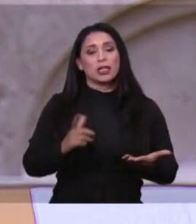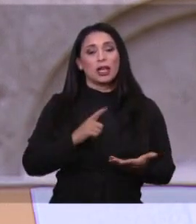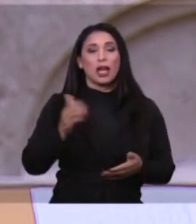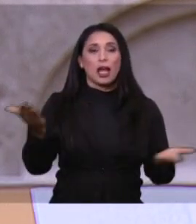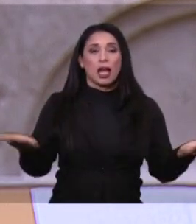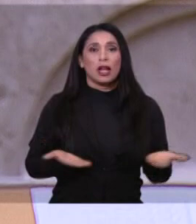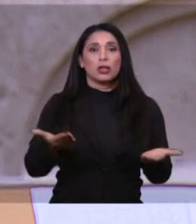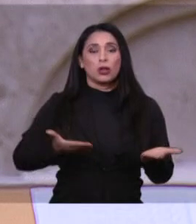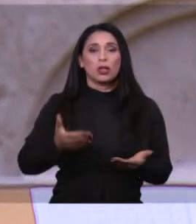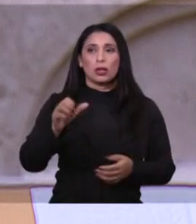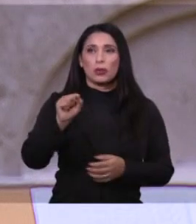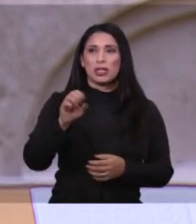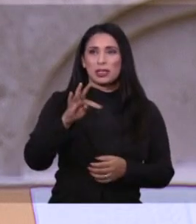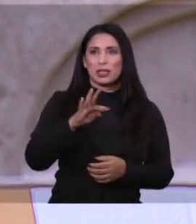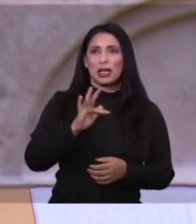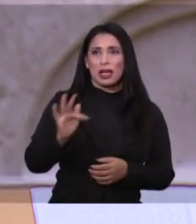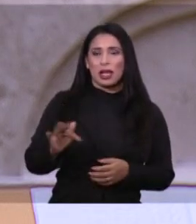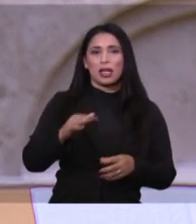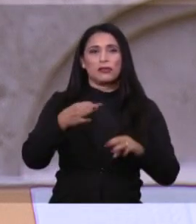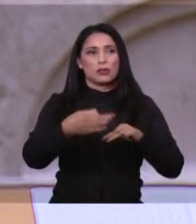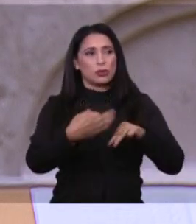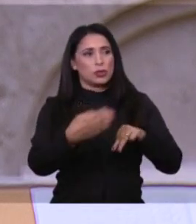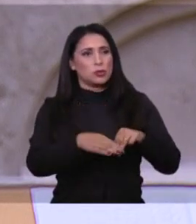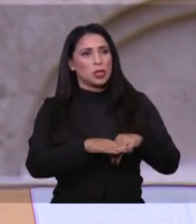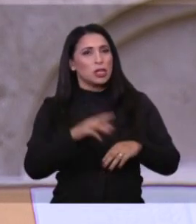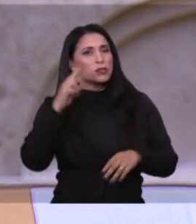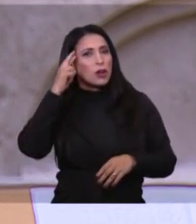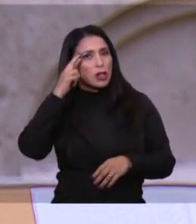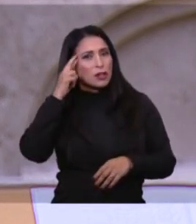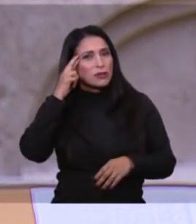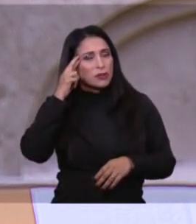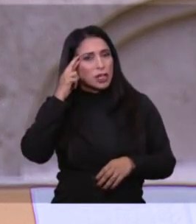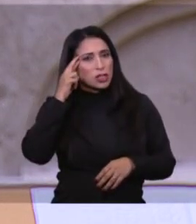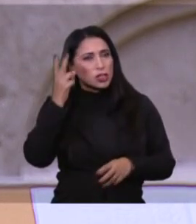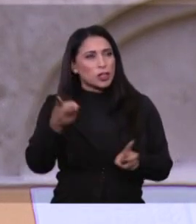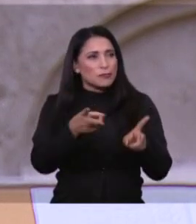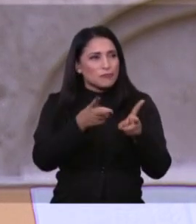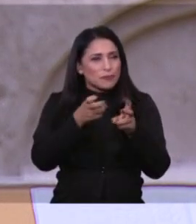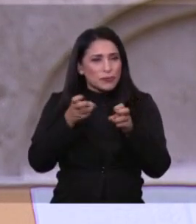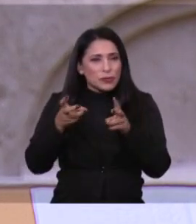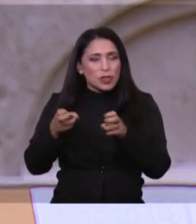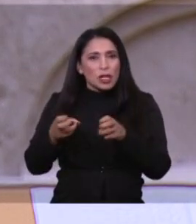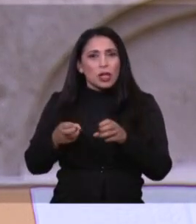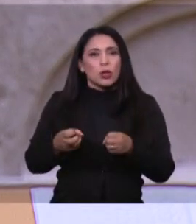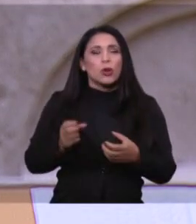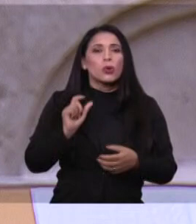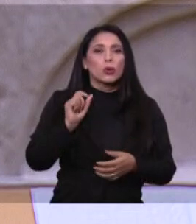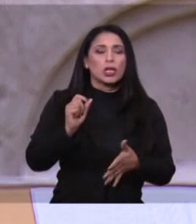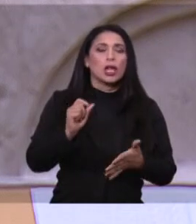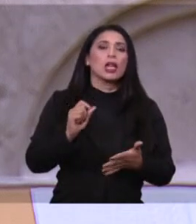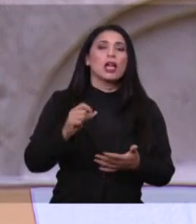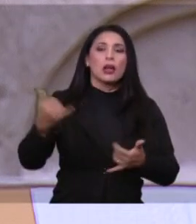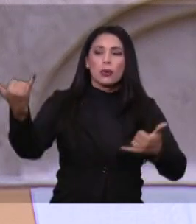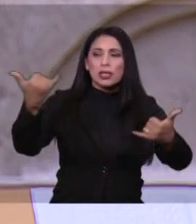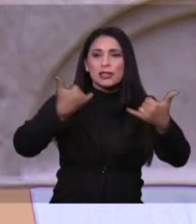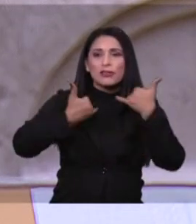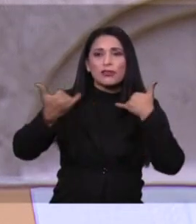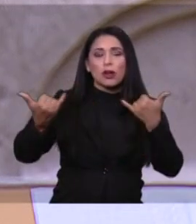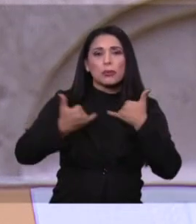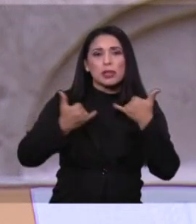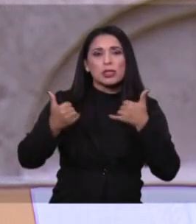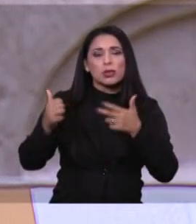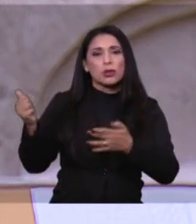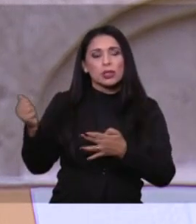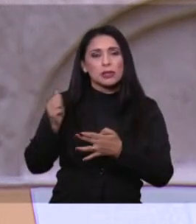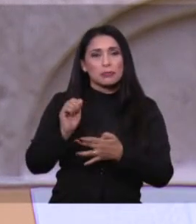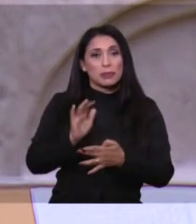aos ministros, uma reflexão com base nas sustentações orais, nos memoriais, nos dados, nas informações, nos depoimentos e